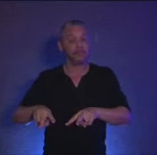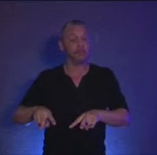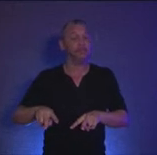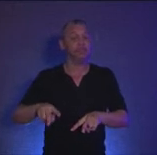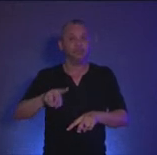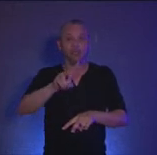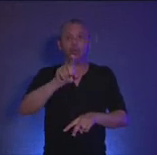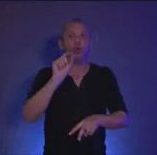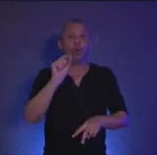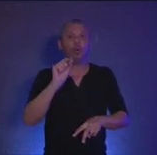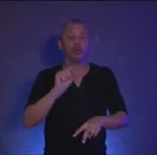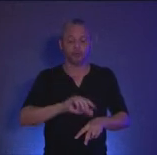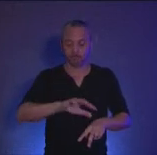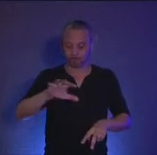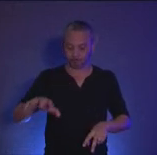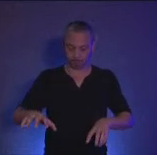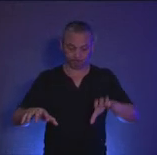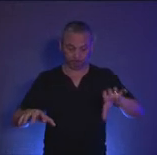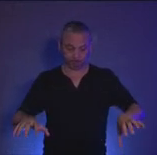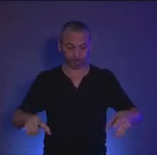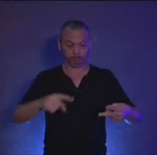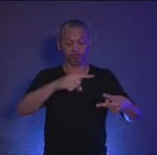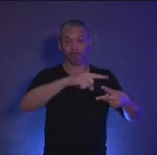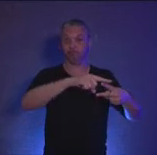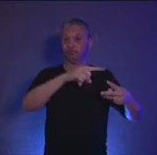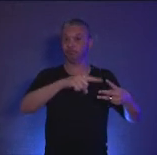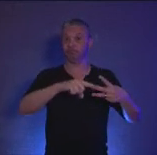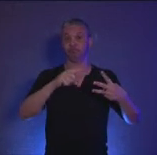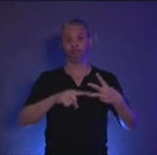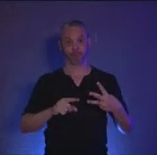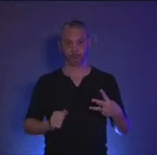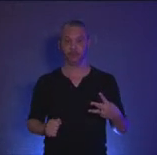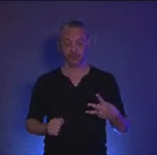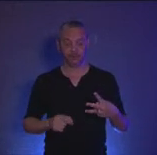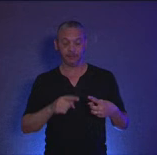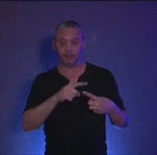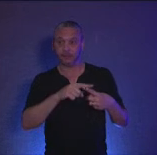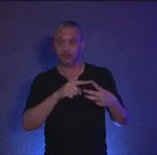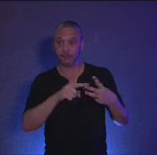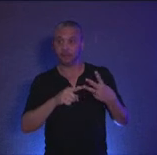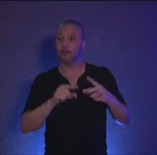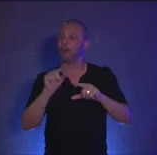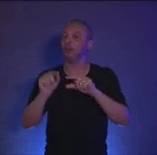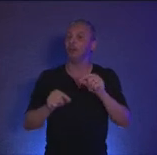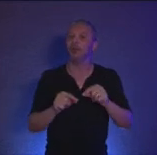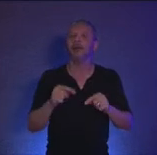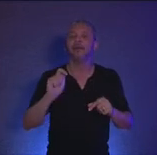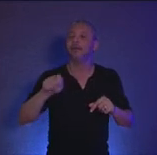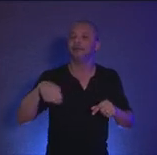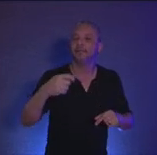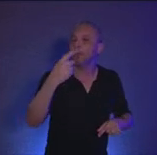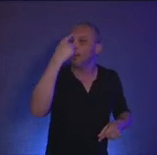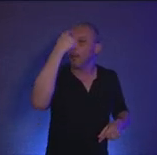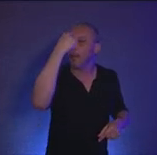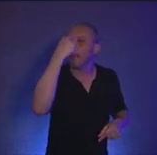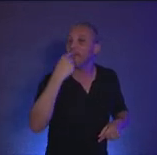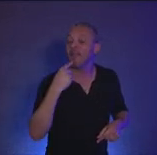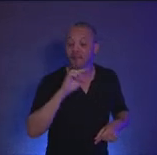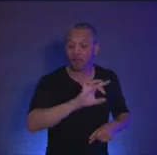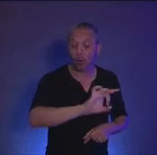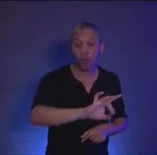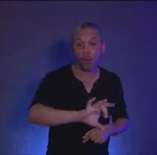e dividir ele em 3 episódios, onde a gente também traçou o perfil dessas